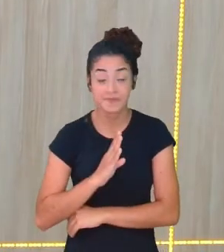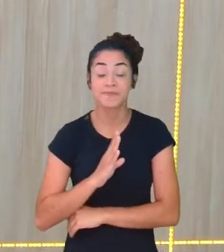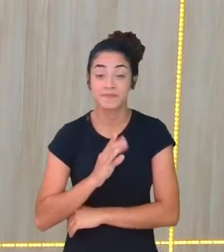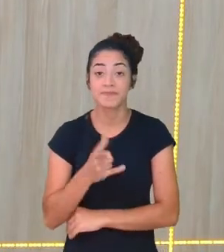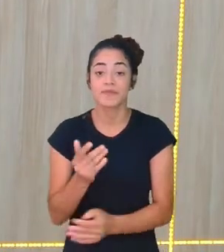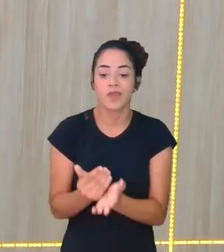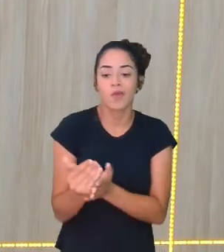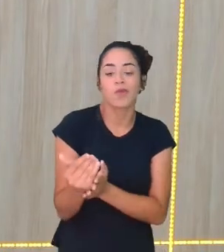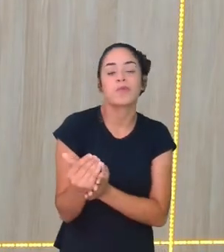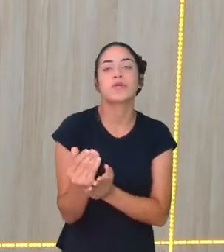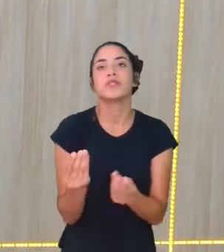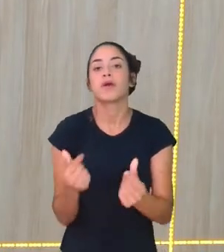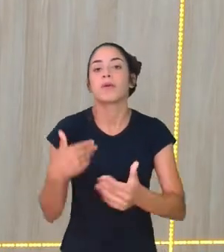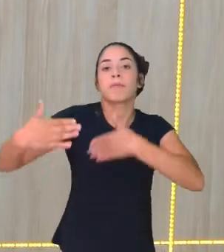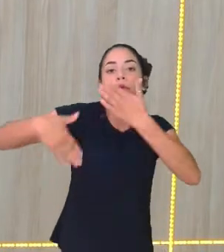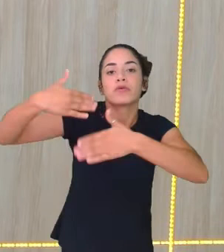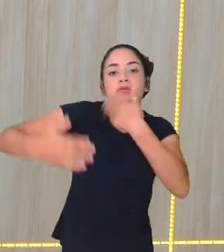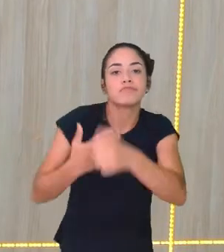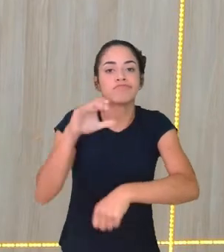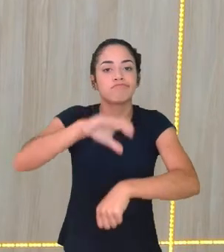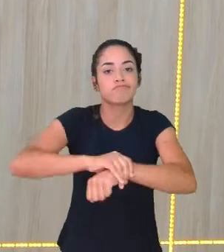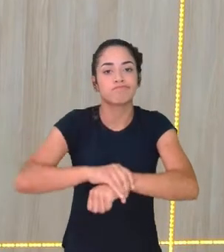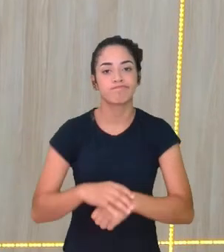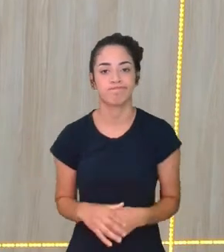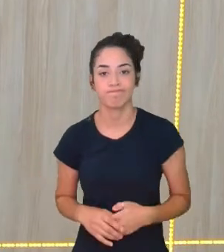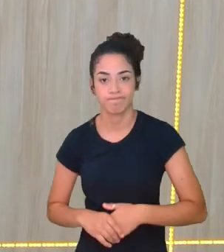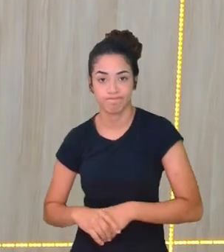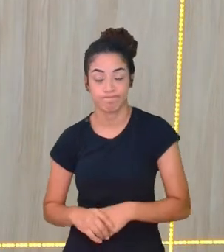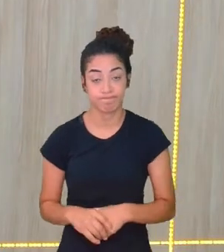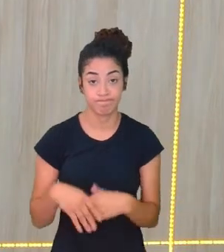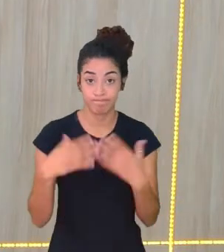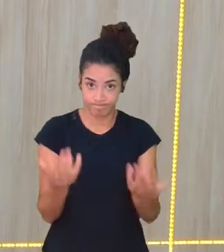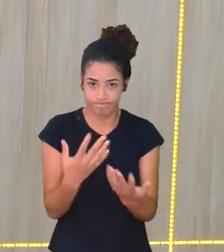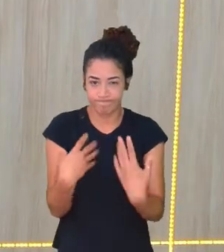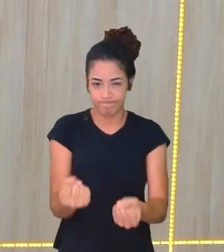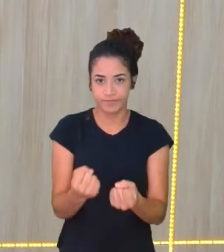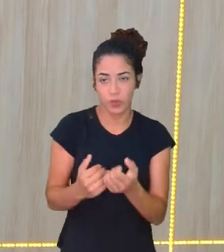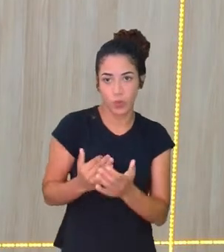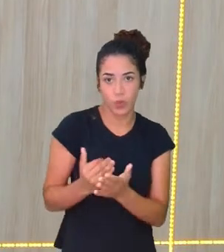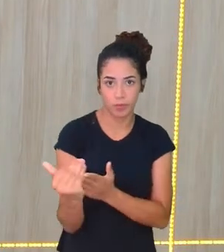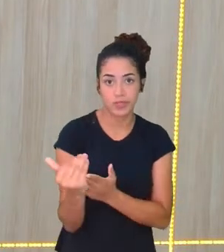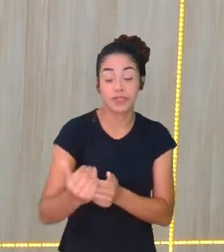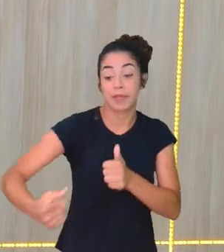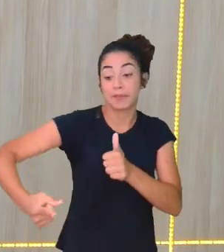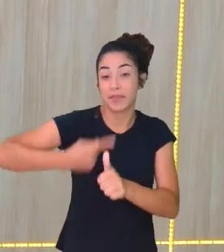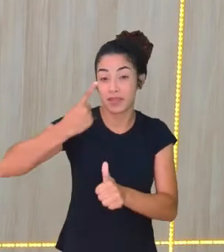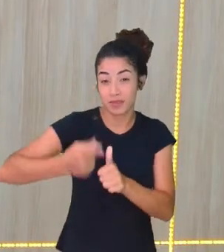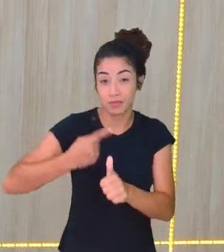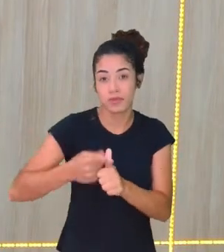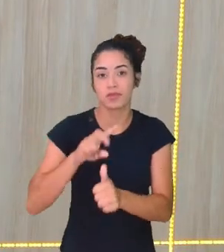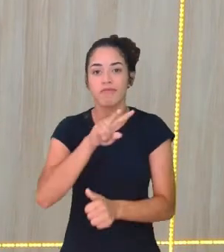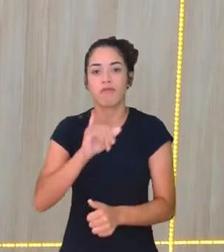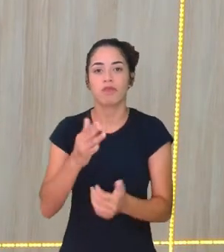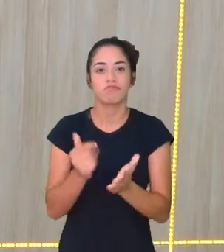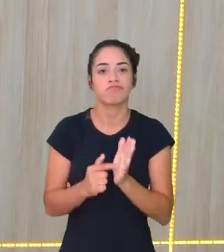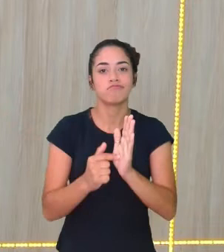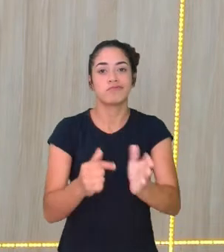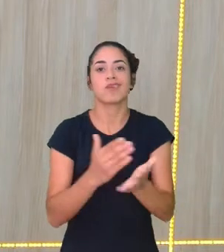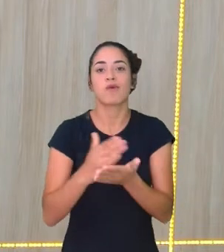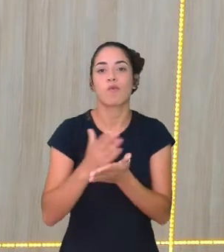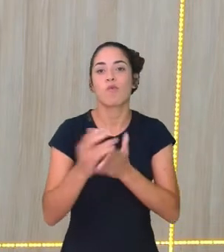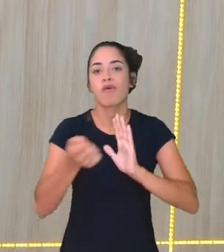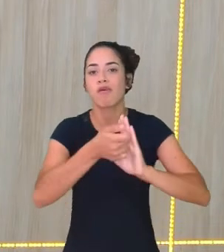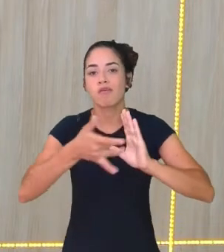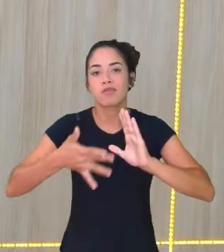eles iniciaram o processo de colonização Então vamos lá é primeiro a gente tem que apresentar algumas